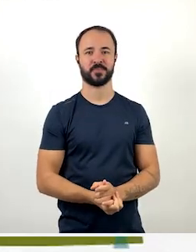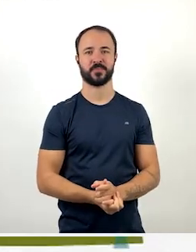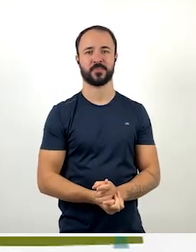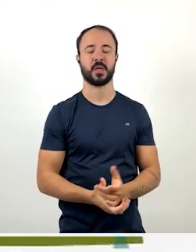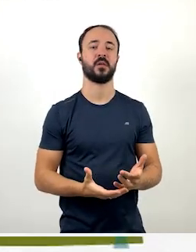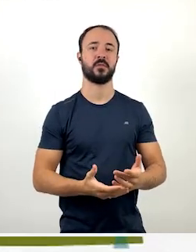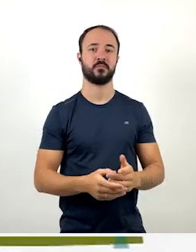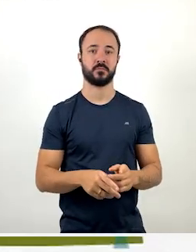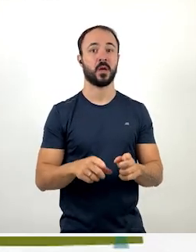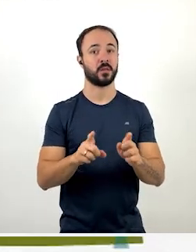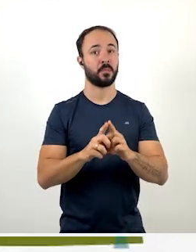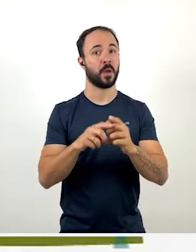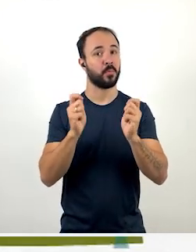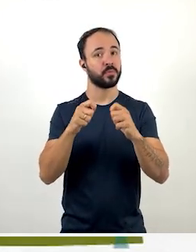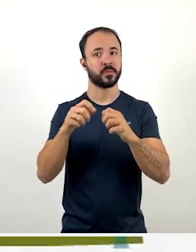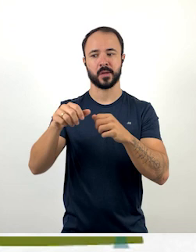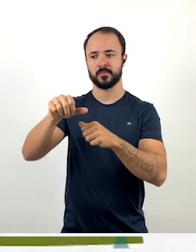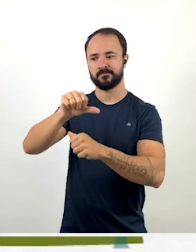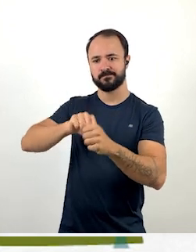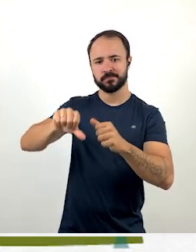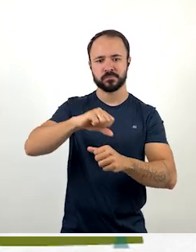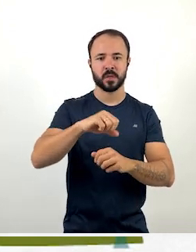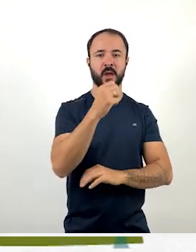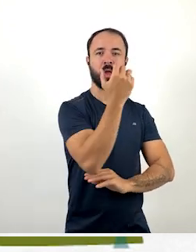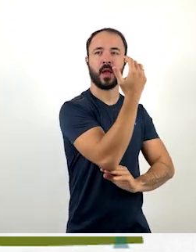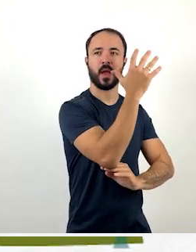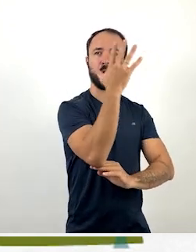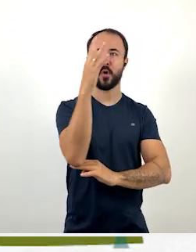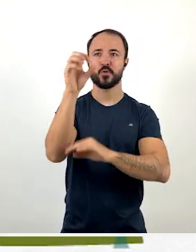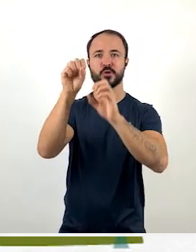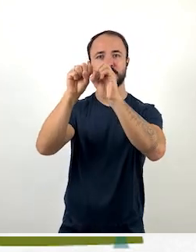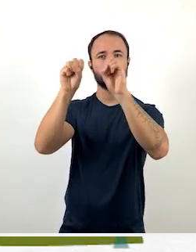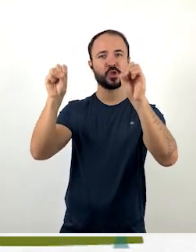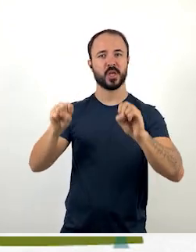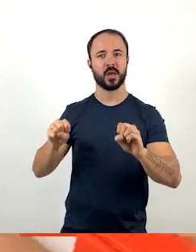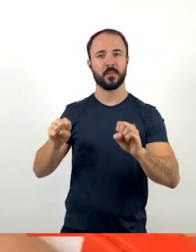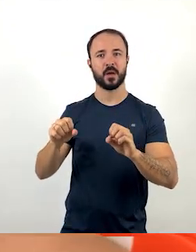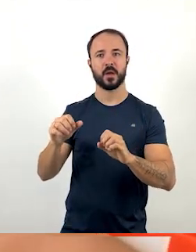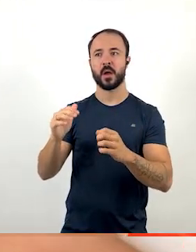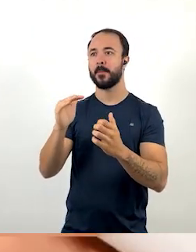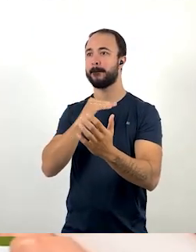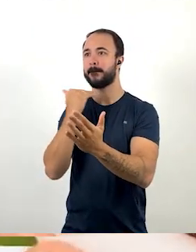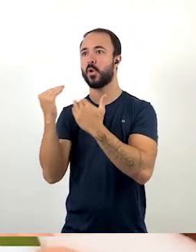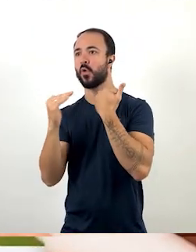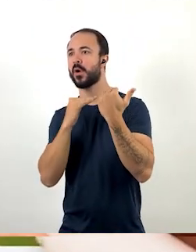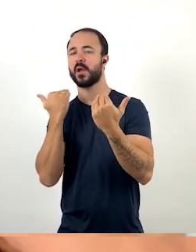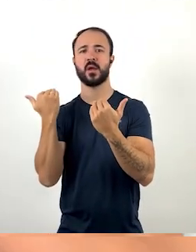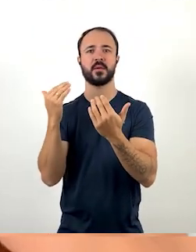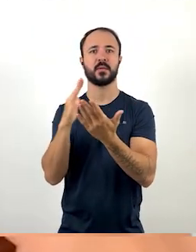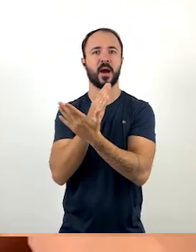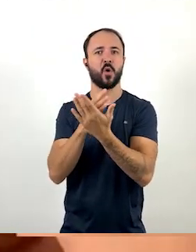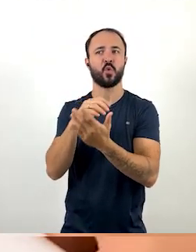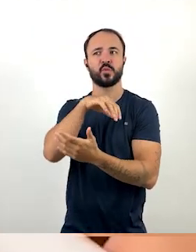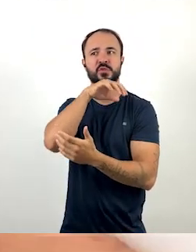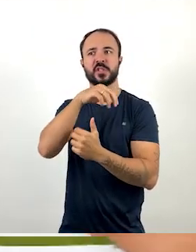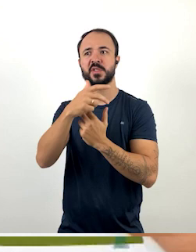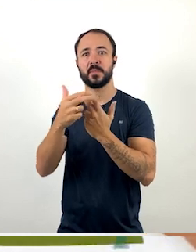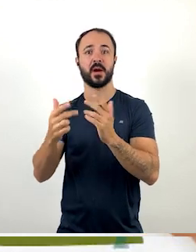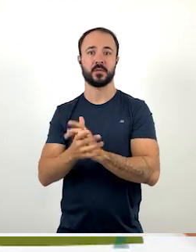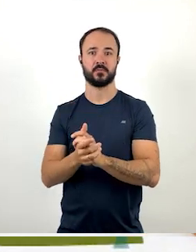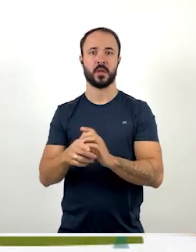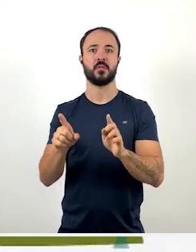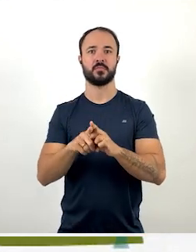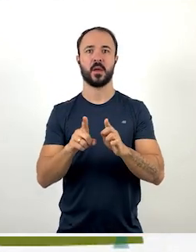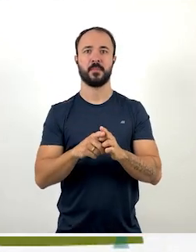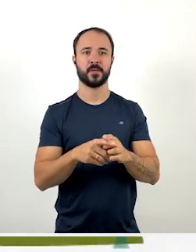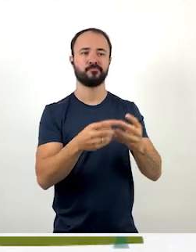mesmo provocar o descontrole de ecossistemas ao exterminar determinados tipos de animais e vegetais, podendo também